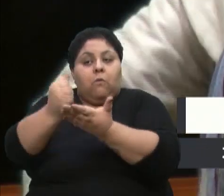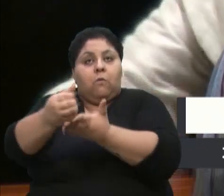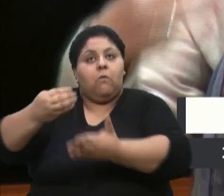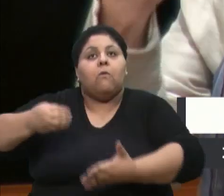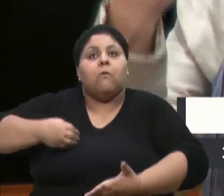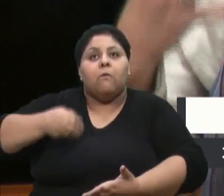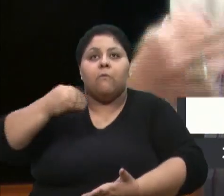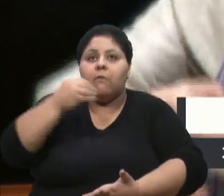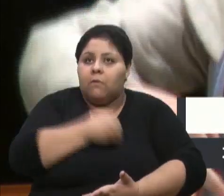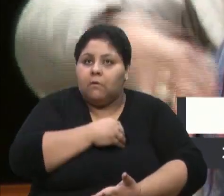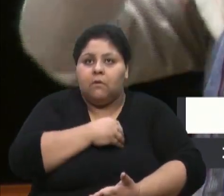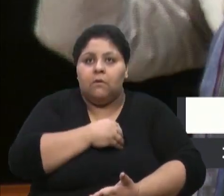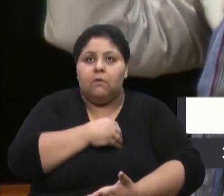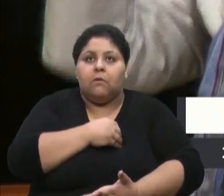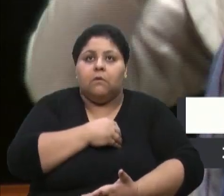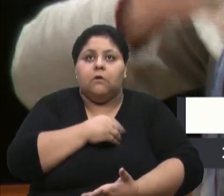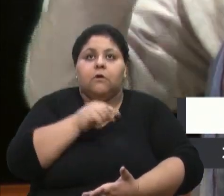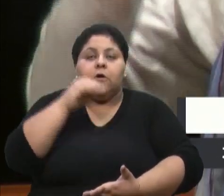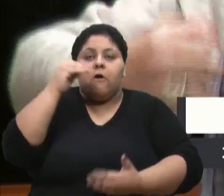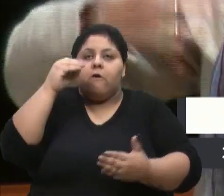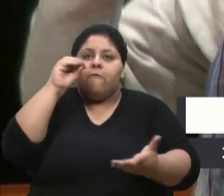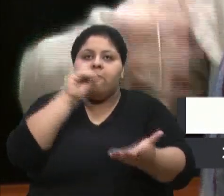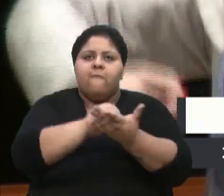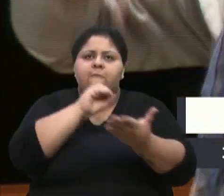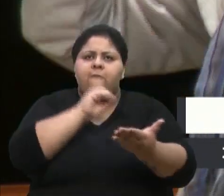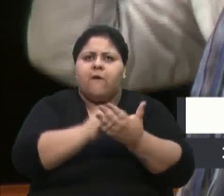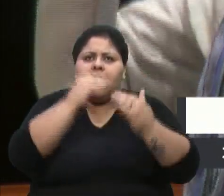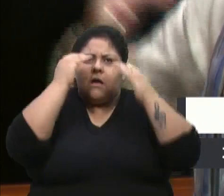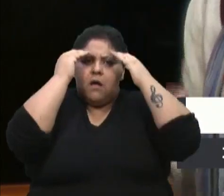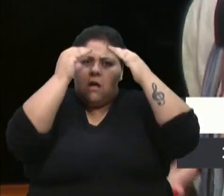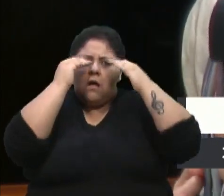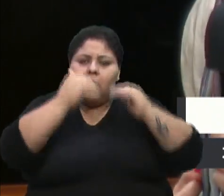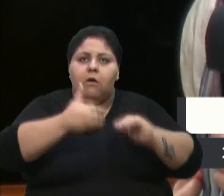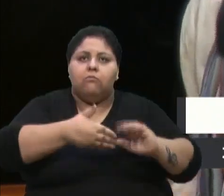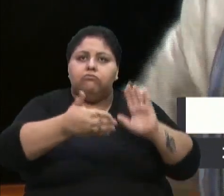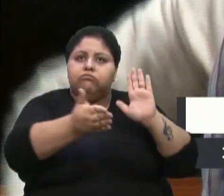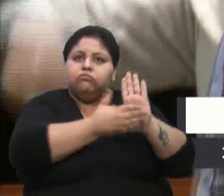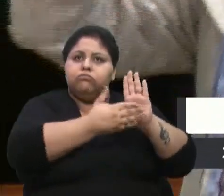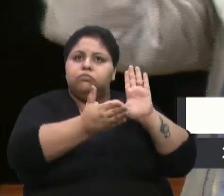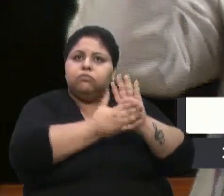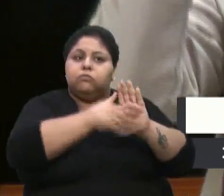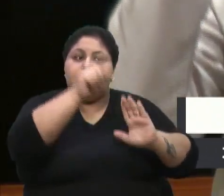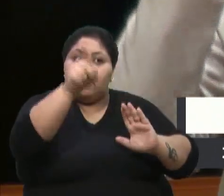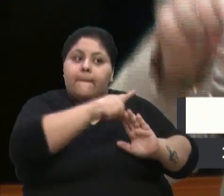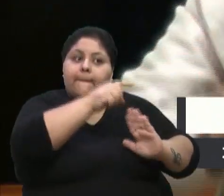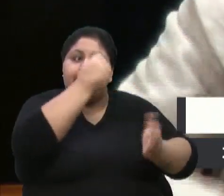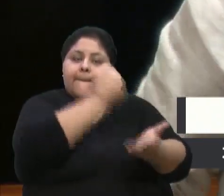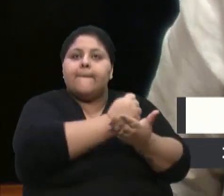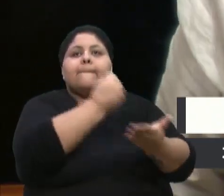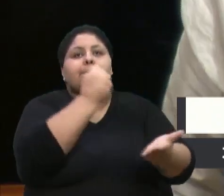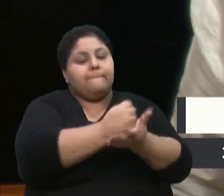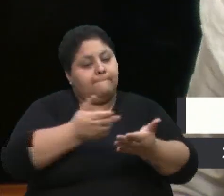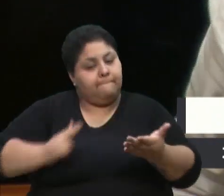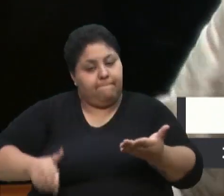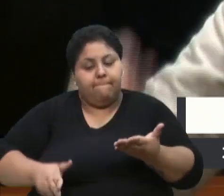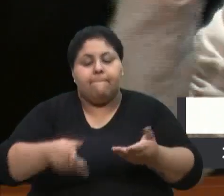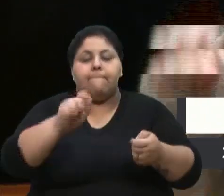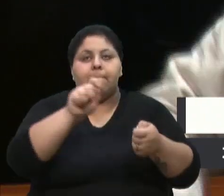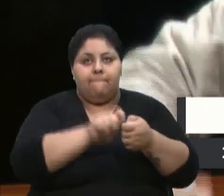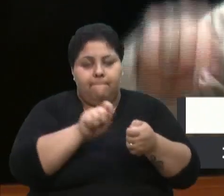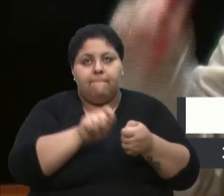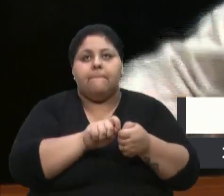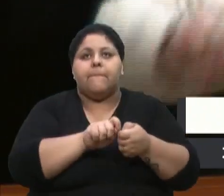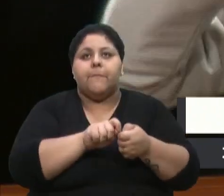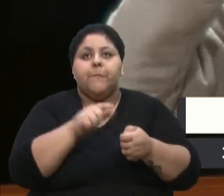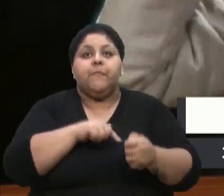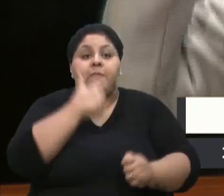Isso é um disparate, está comprovadamente proibido no contrato e continua fazendo isso. Então,